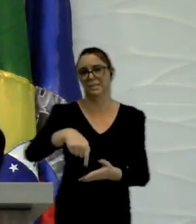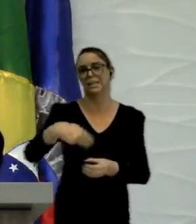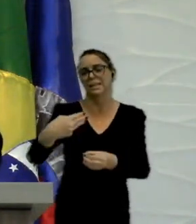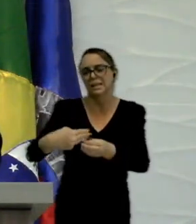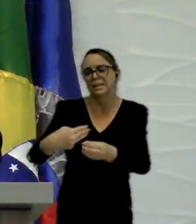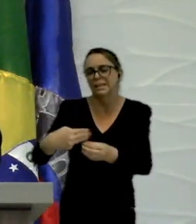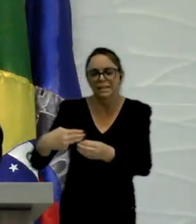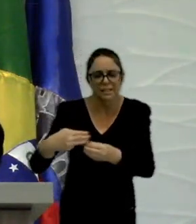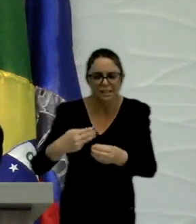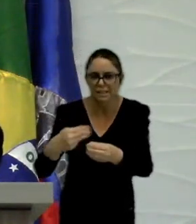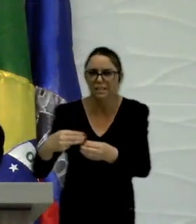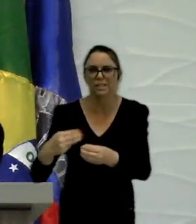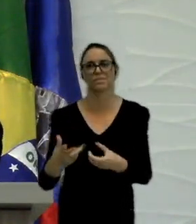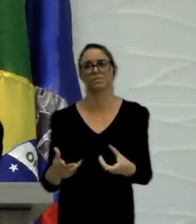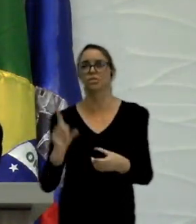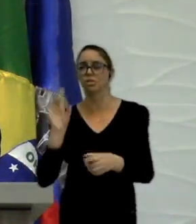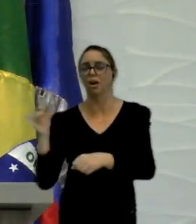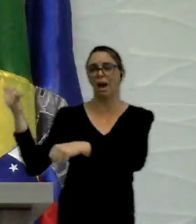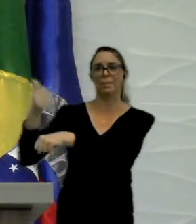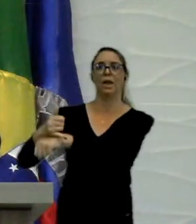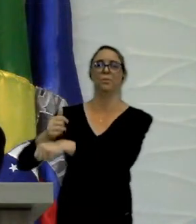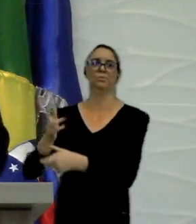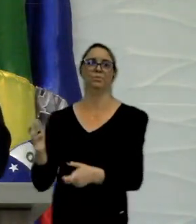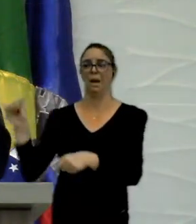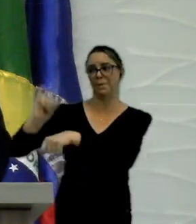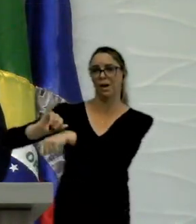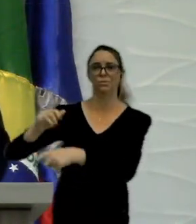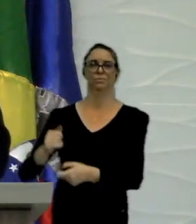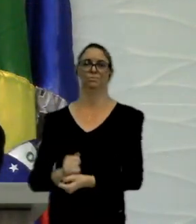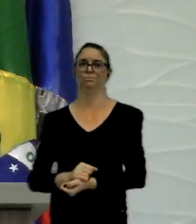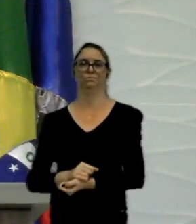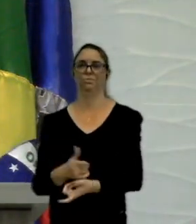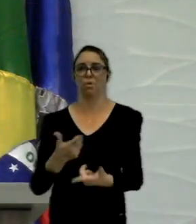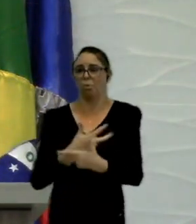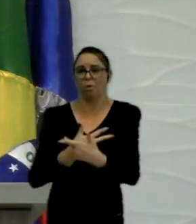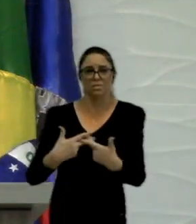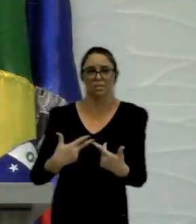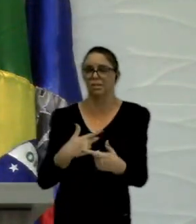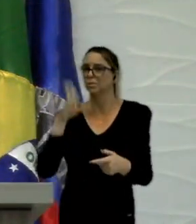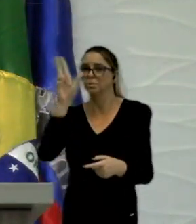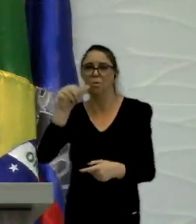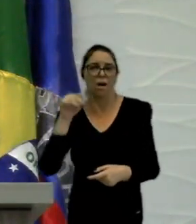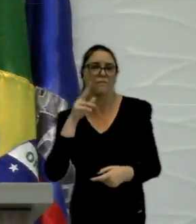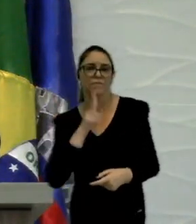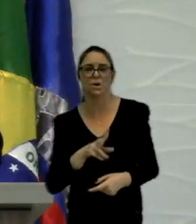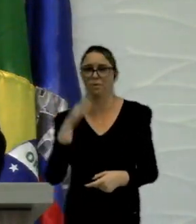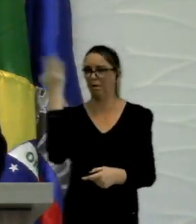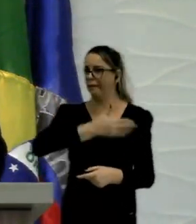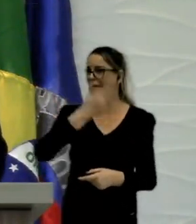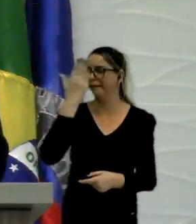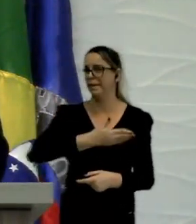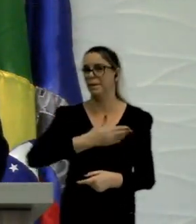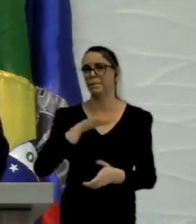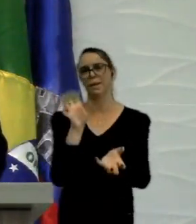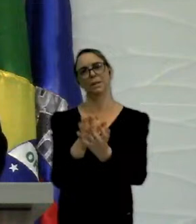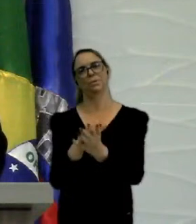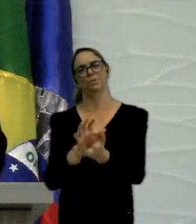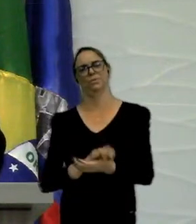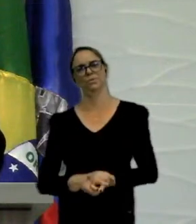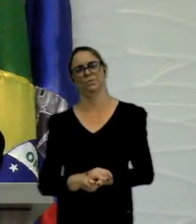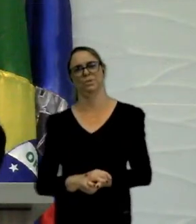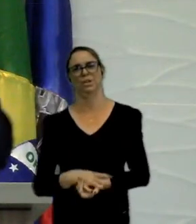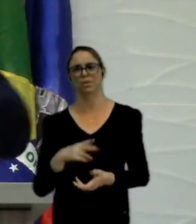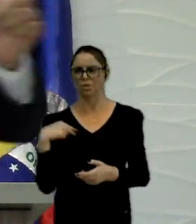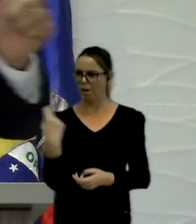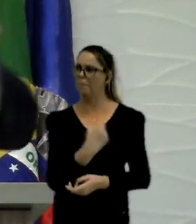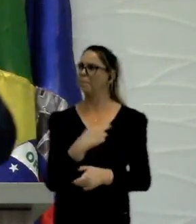manda para outros hospitais e manda de volta de capital para interior. Coisa nunca vista em Pernambuco. Coisa nunca vista. Então a gente, de fato,